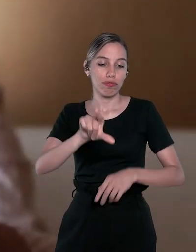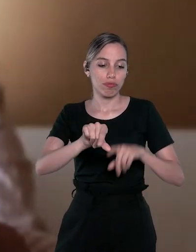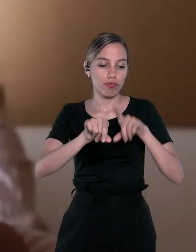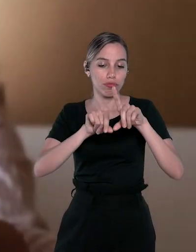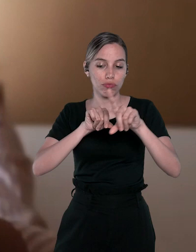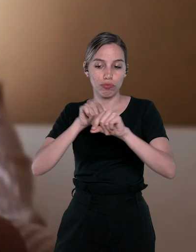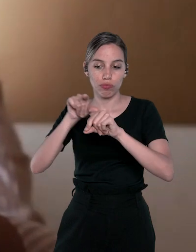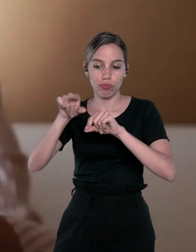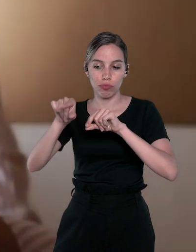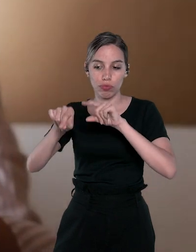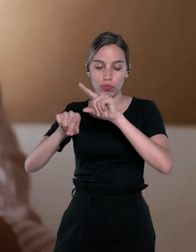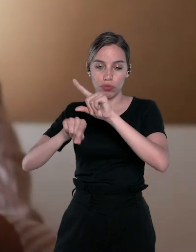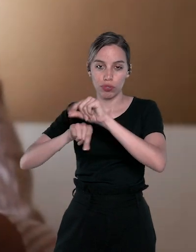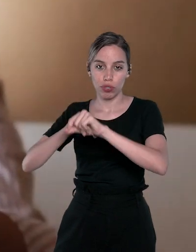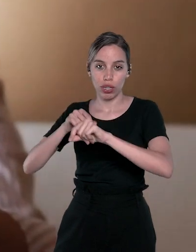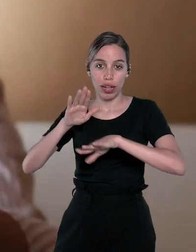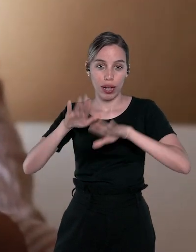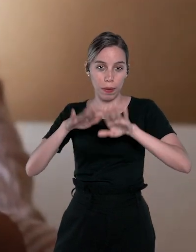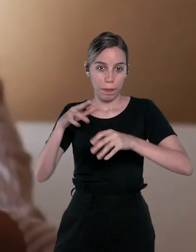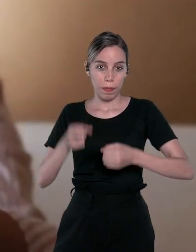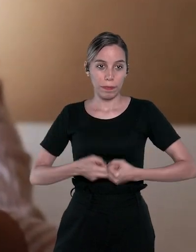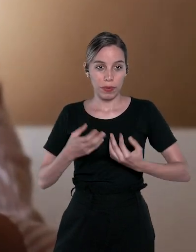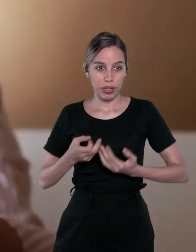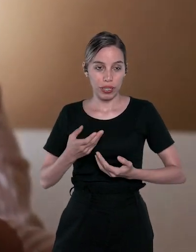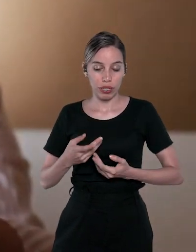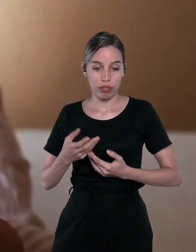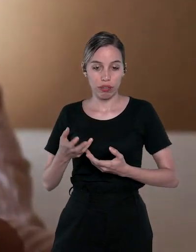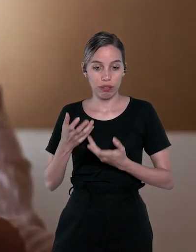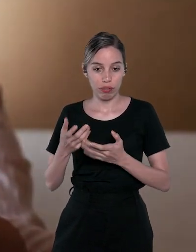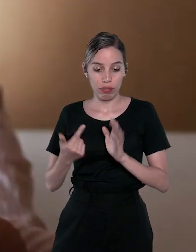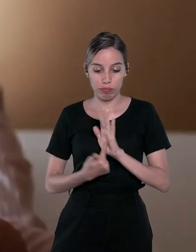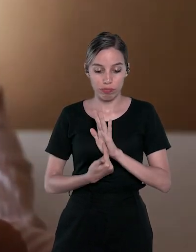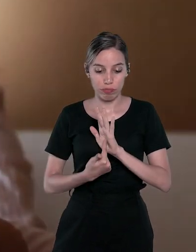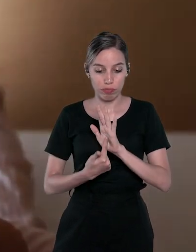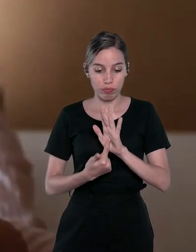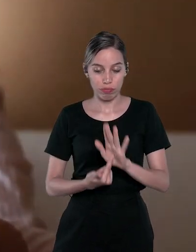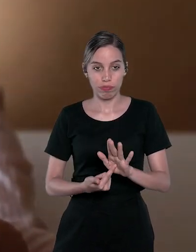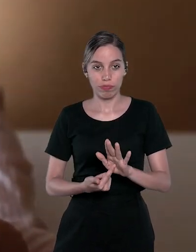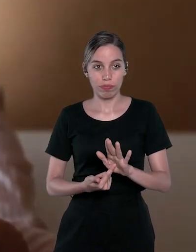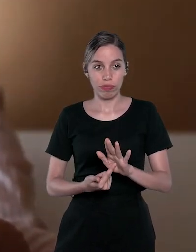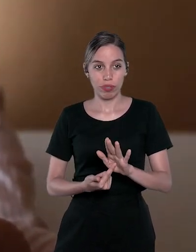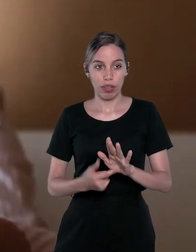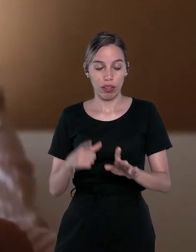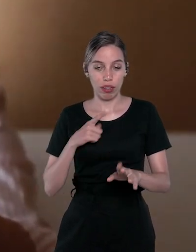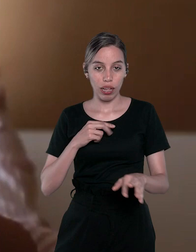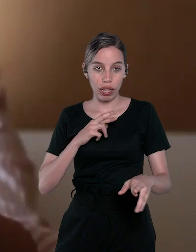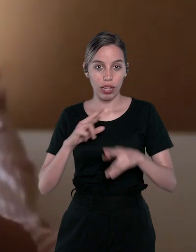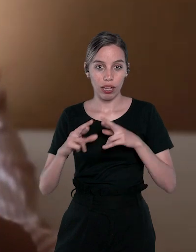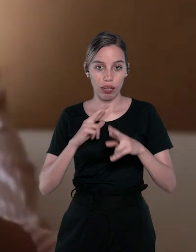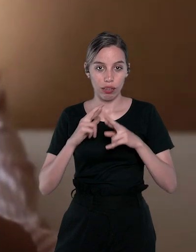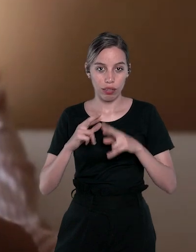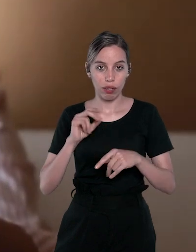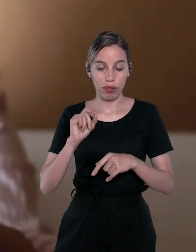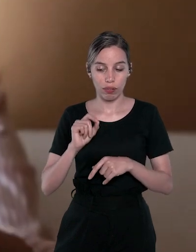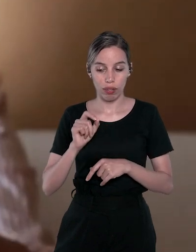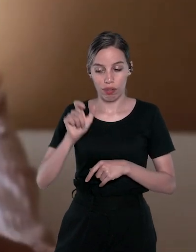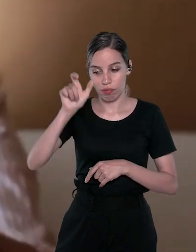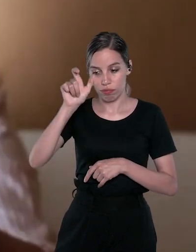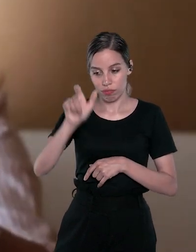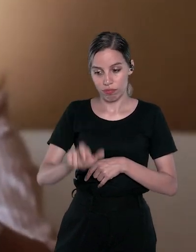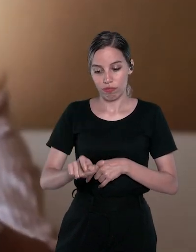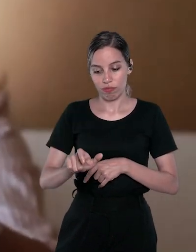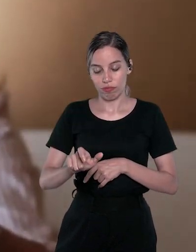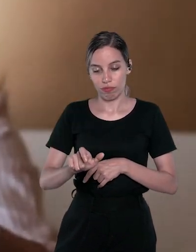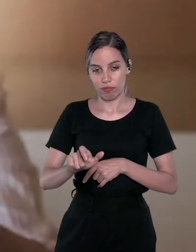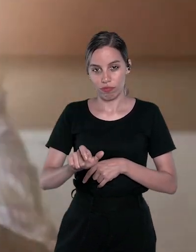selecionar algumas que tivessem alguma coisa a ver com o personagem,